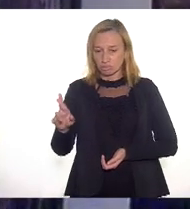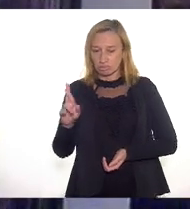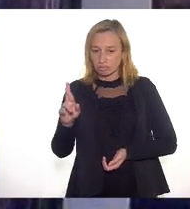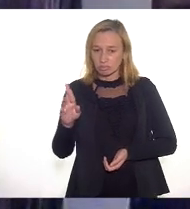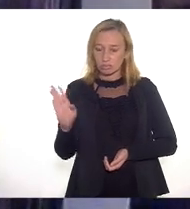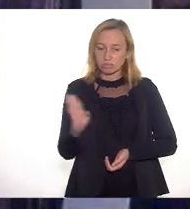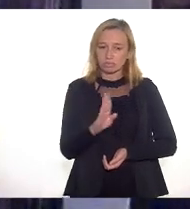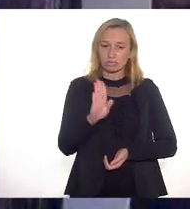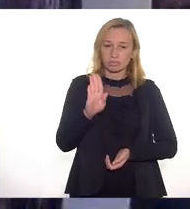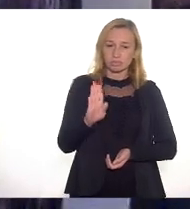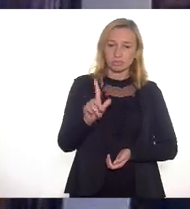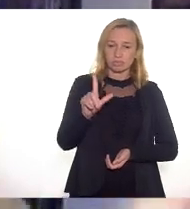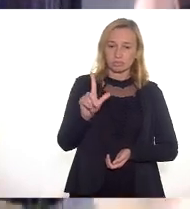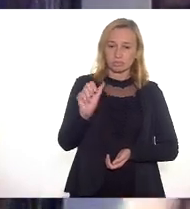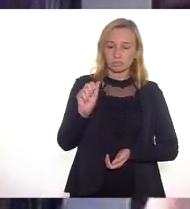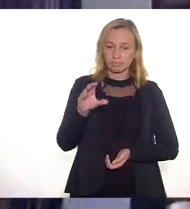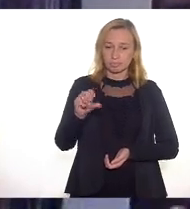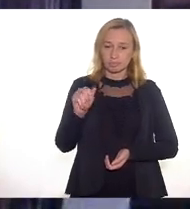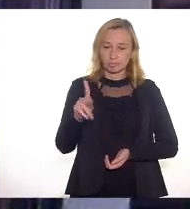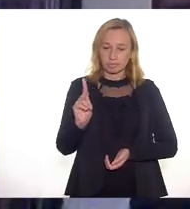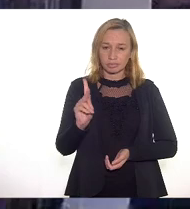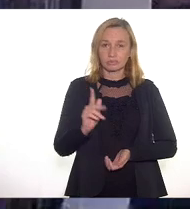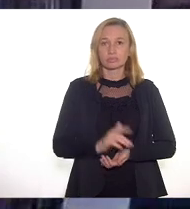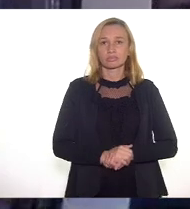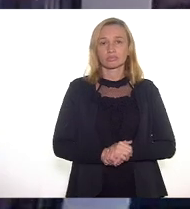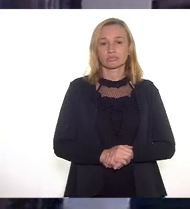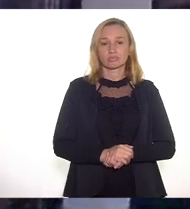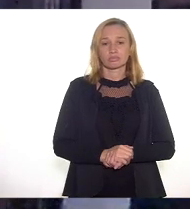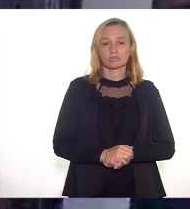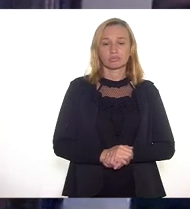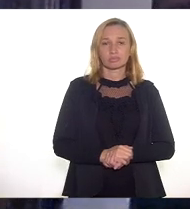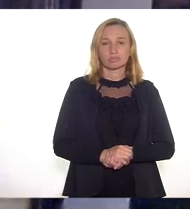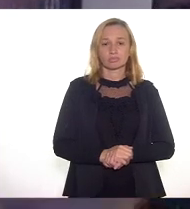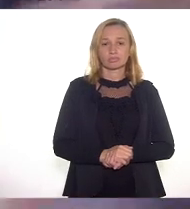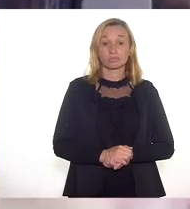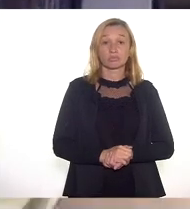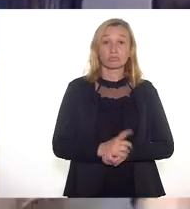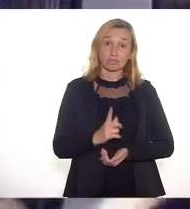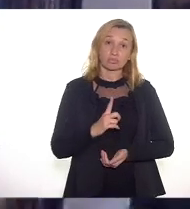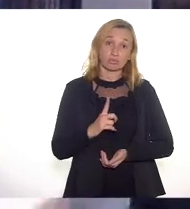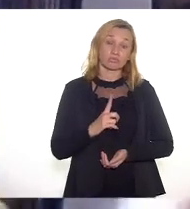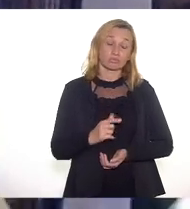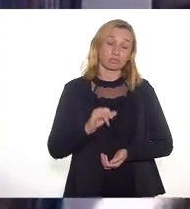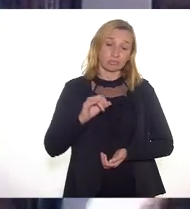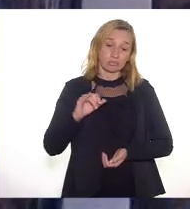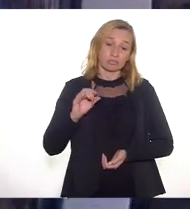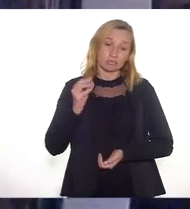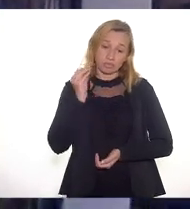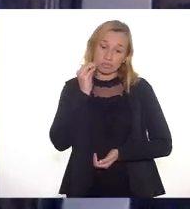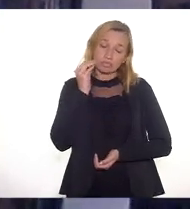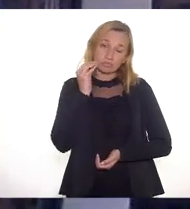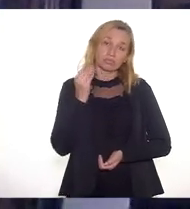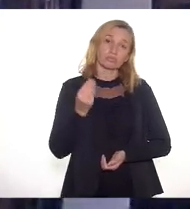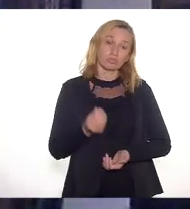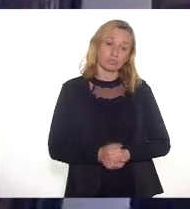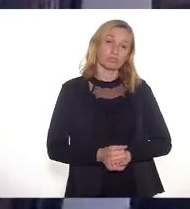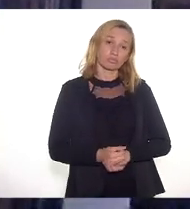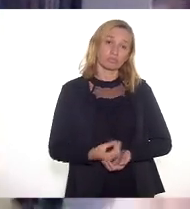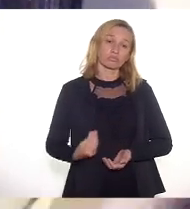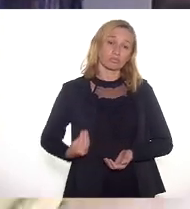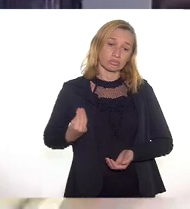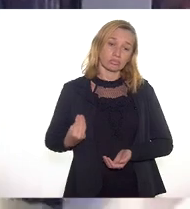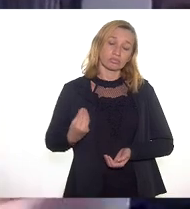Aldir Blanc, inclusive, quando eu tive a oportunidade de conviver,